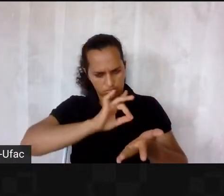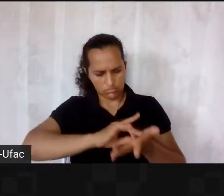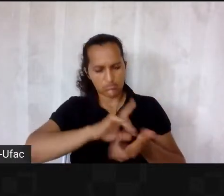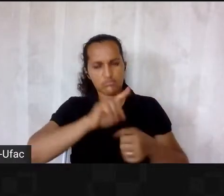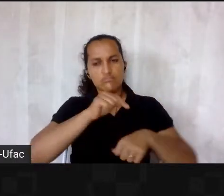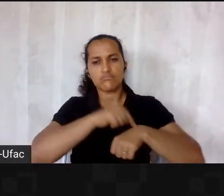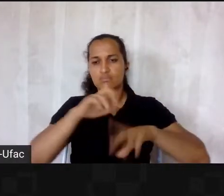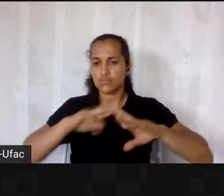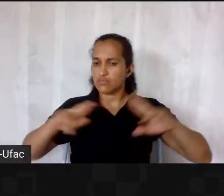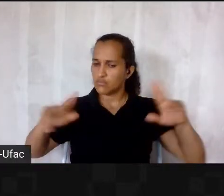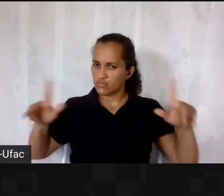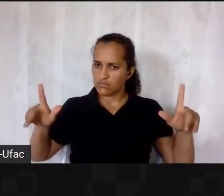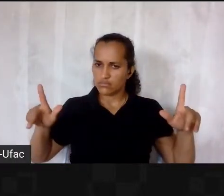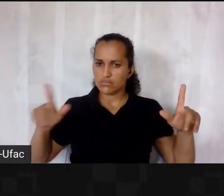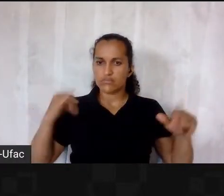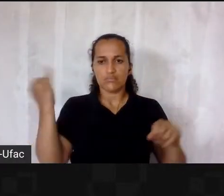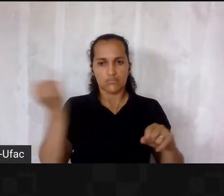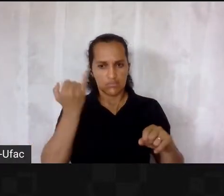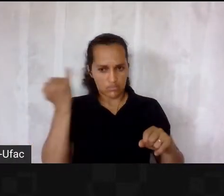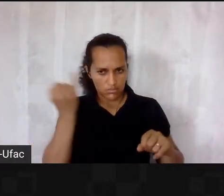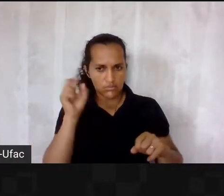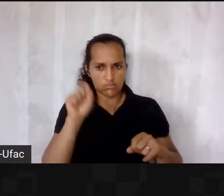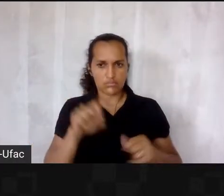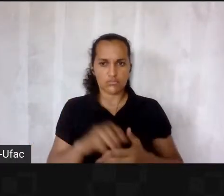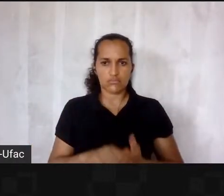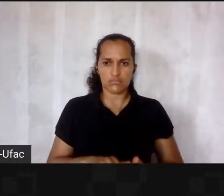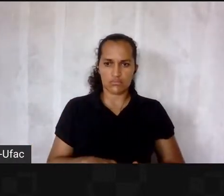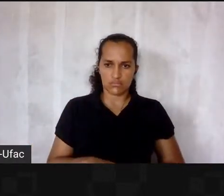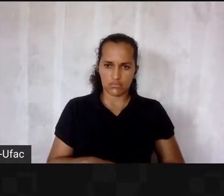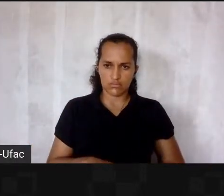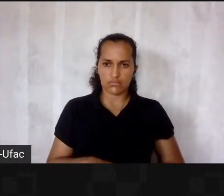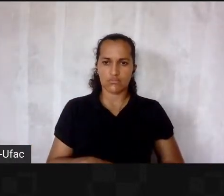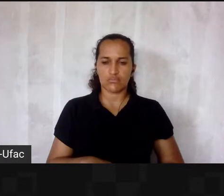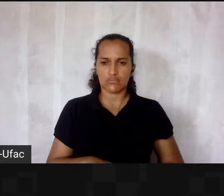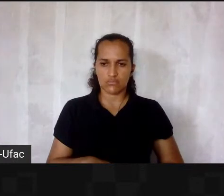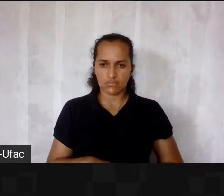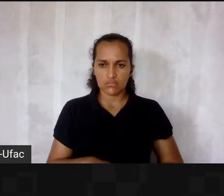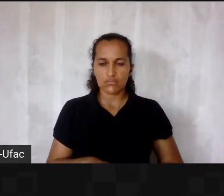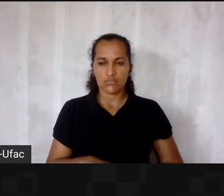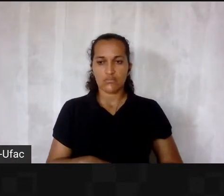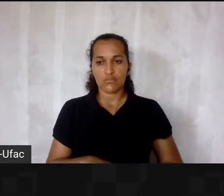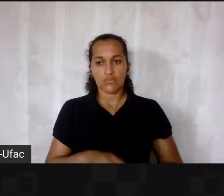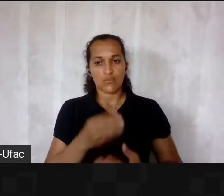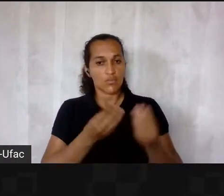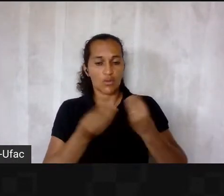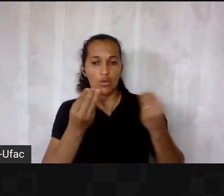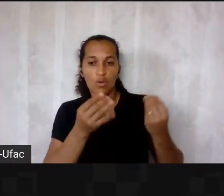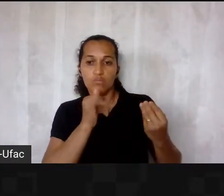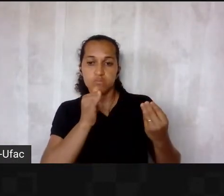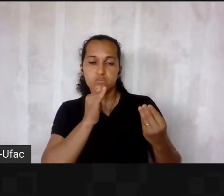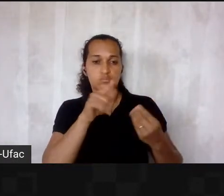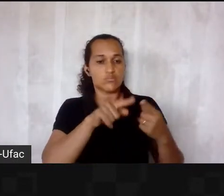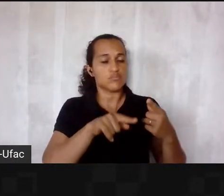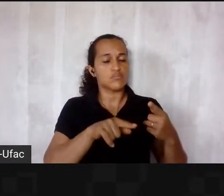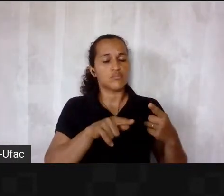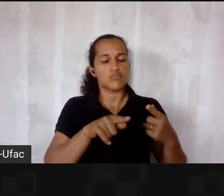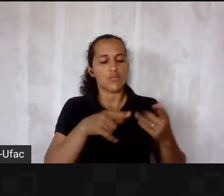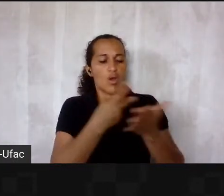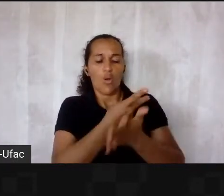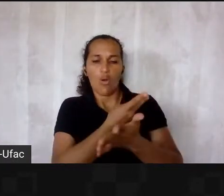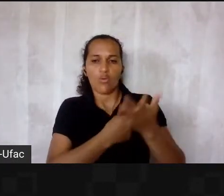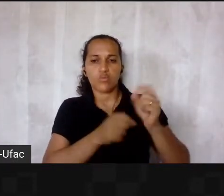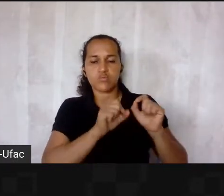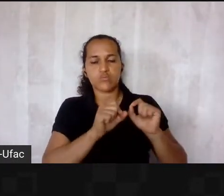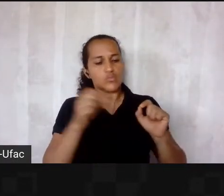para o curso, um momento importante para o curso, porque são criadas as novas licenciaturas, são criadas, são